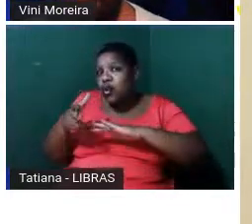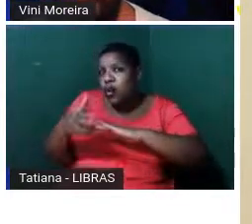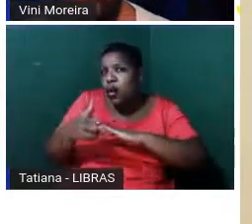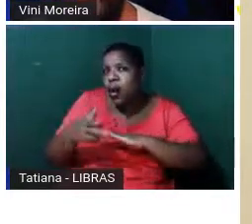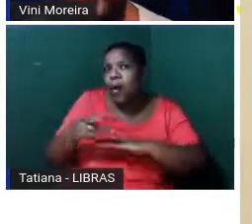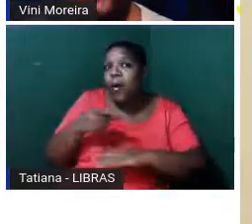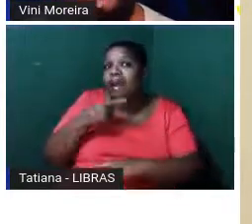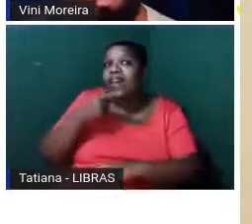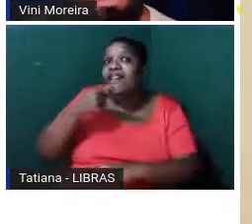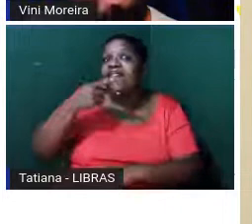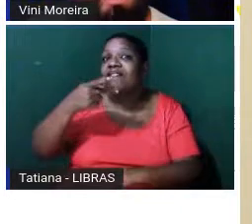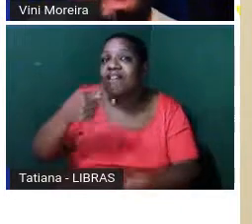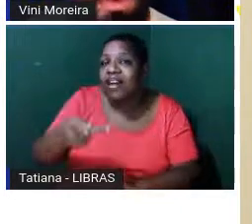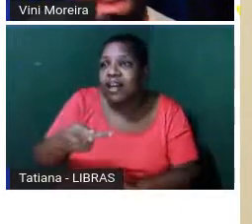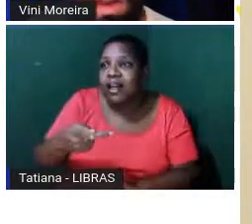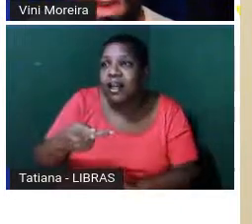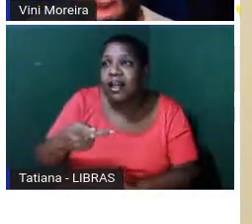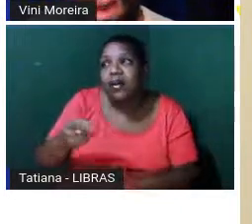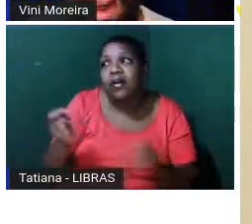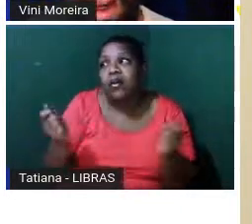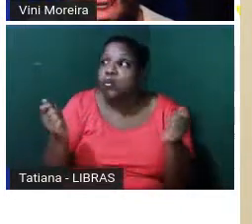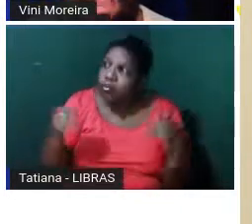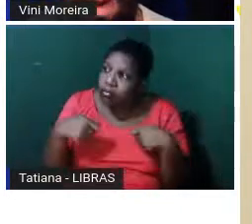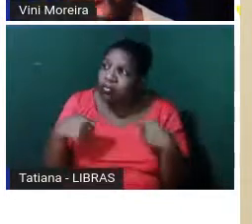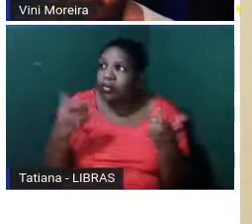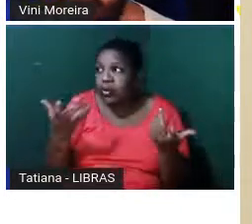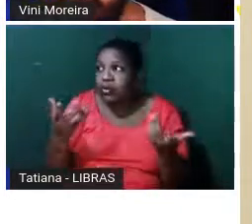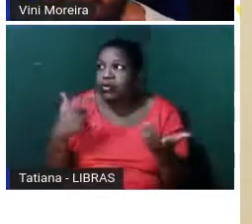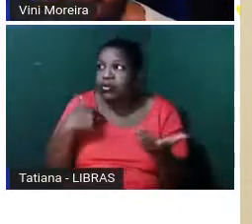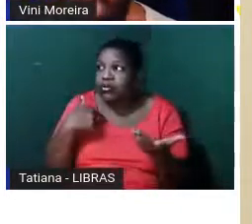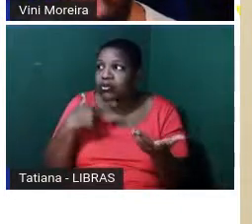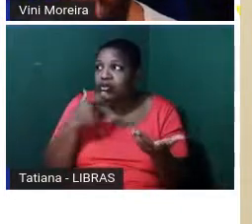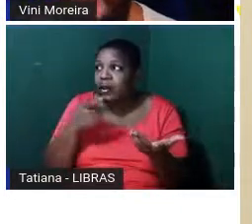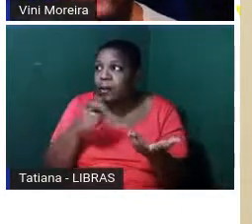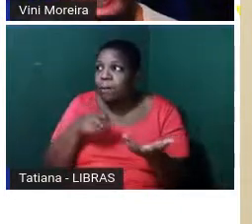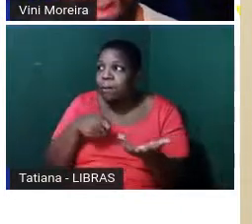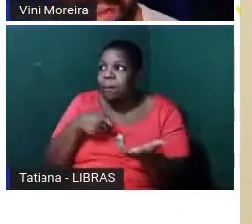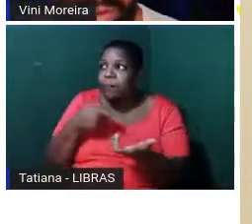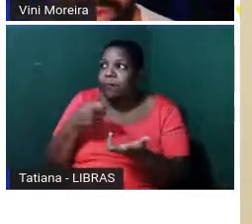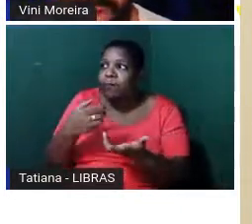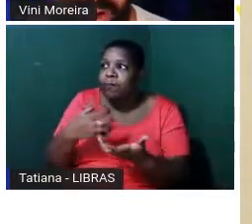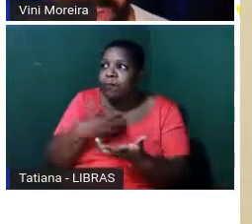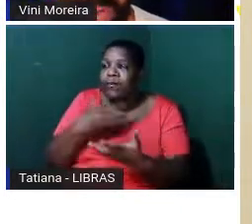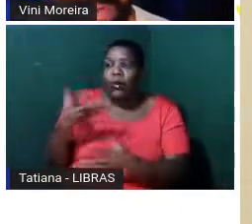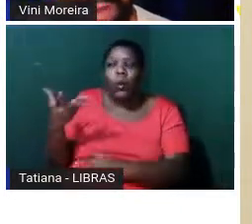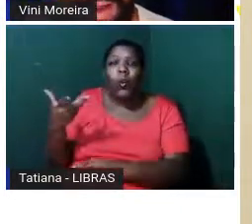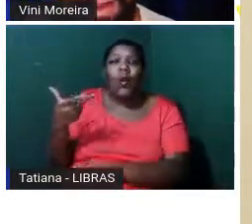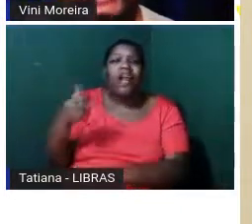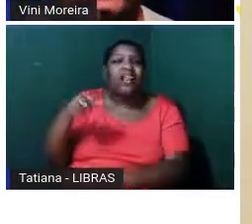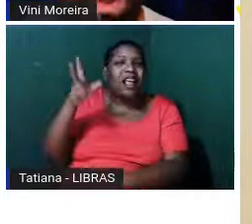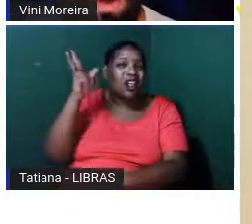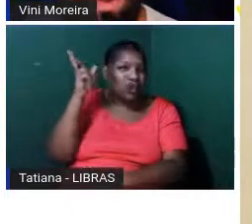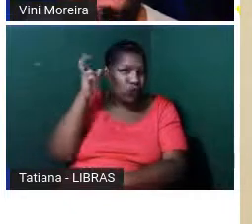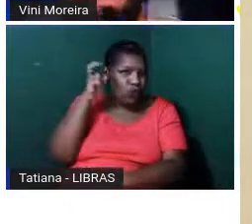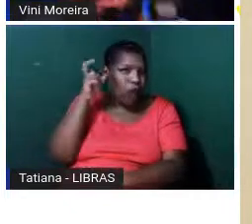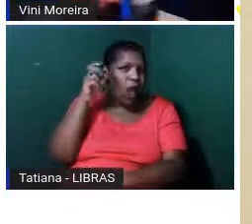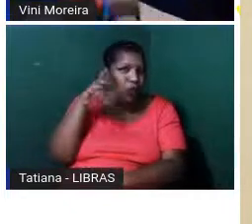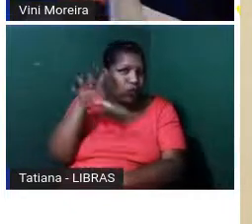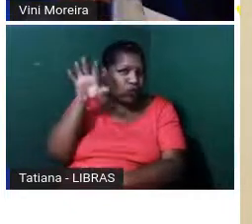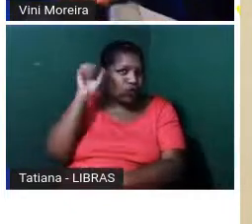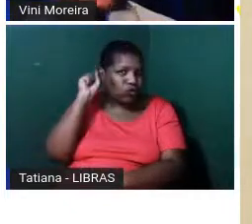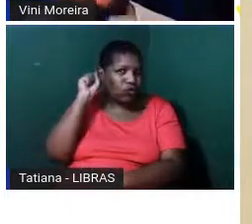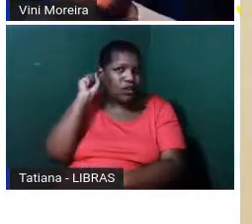fala que pode acabar com a qualidade do seu áudio você vai